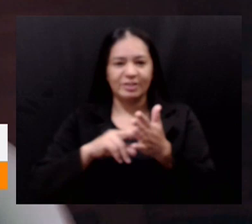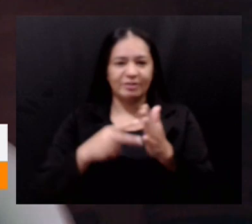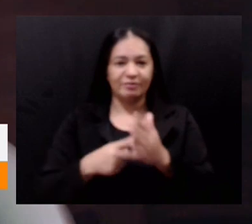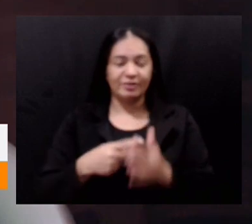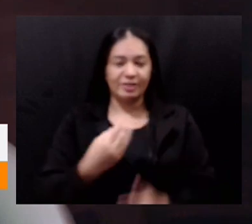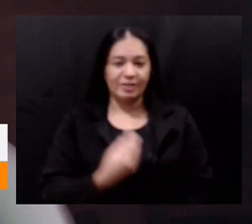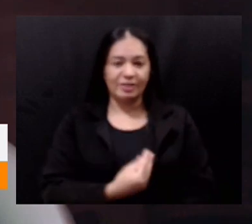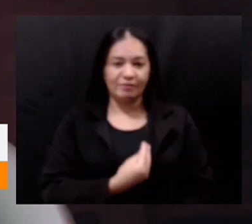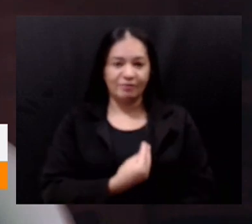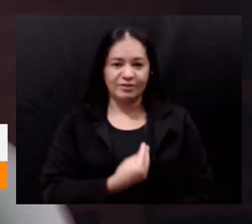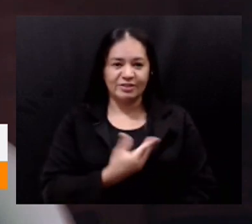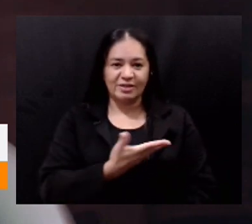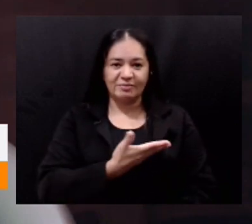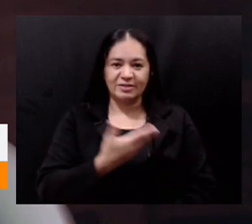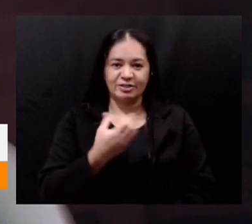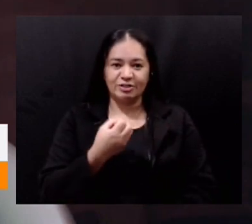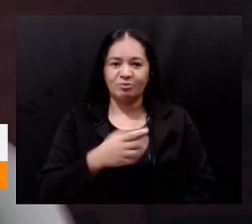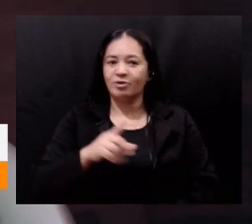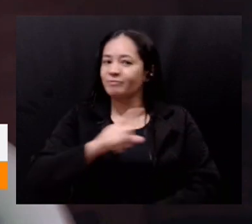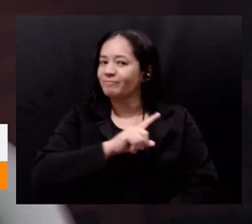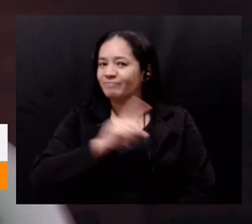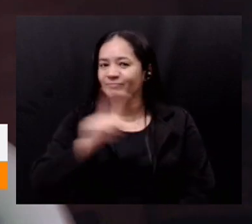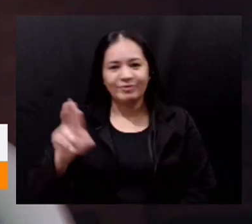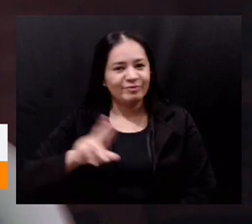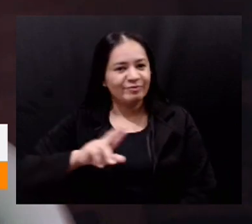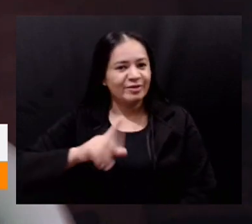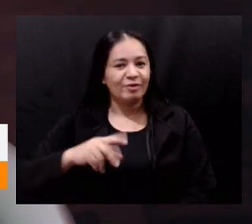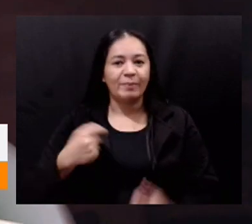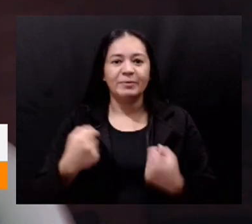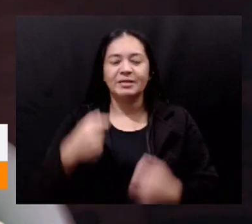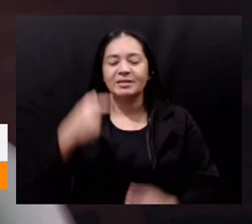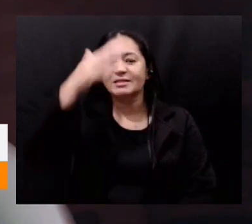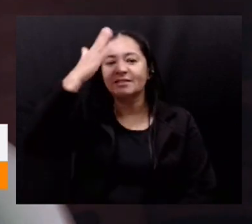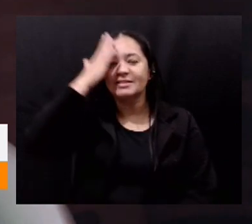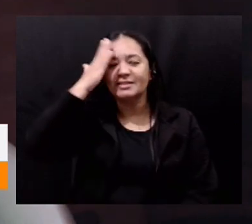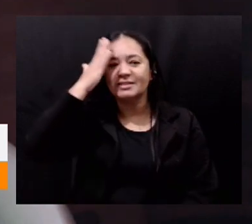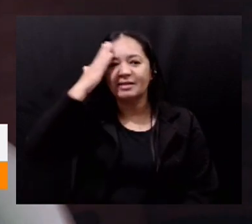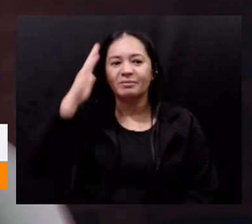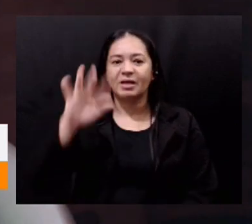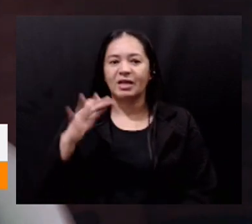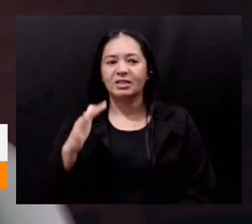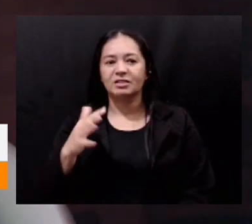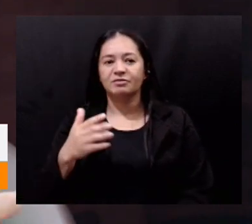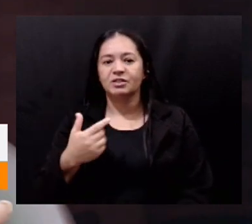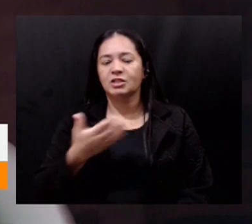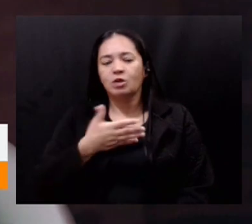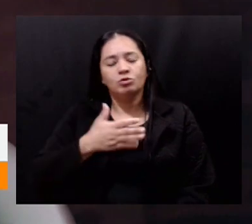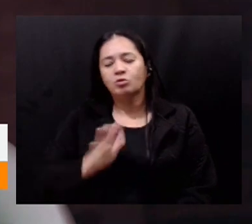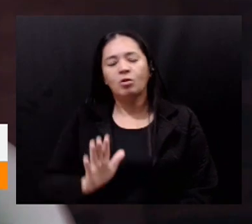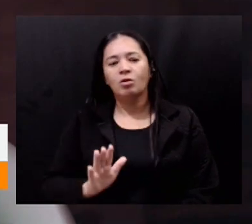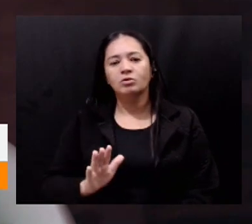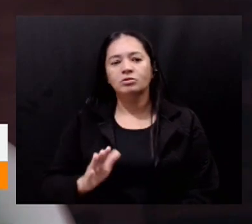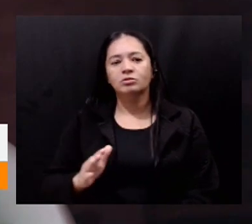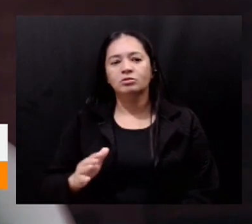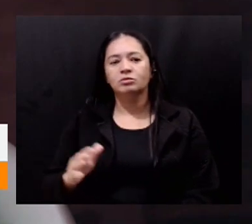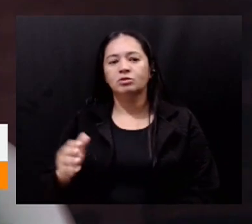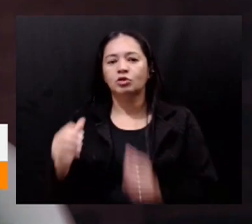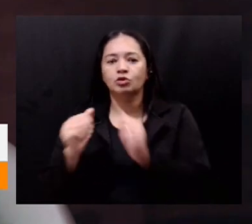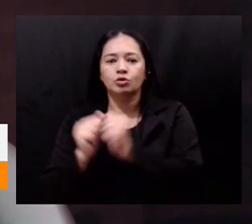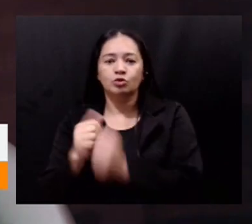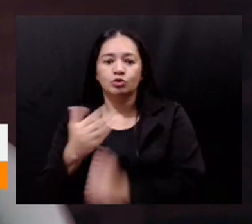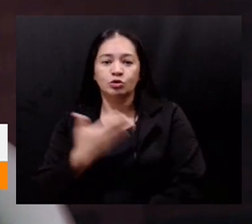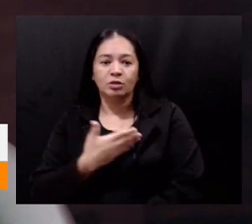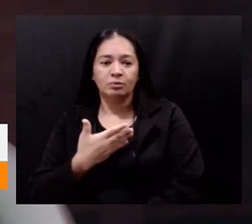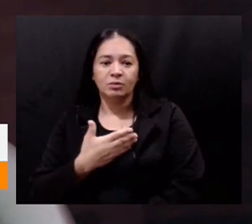é importante a gente ter esse consentimento. Então, assim, às vezes eu não posto que eu estou com as minhas amigas, às vezes eu não posto que eu estou fazendo algo